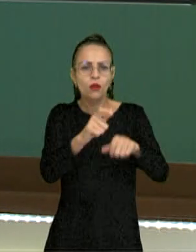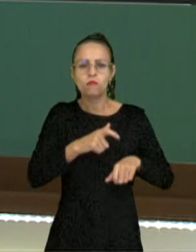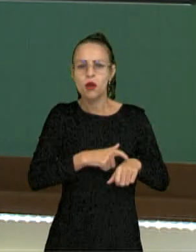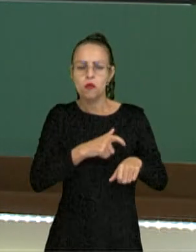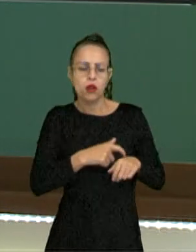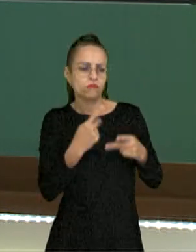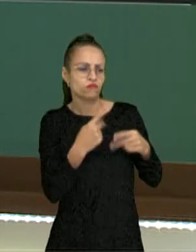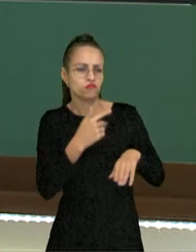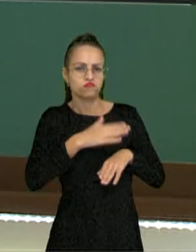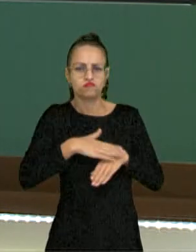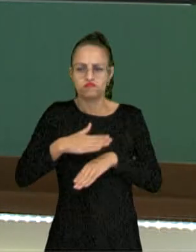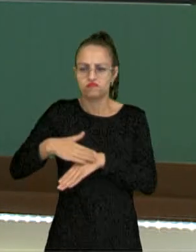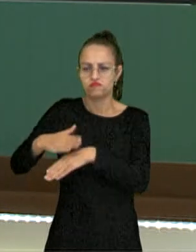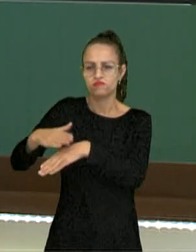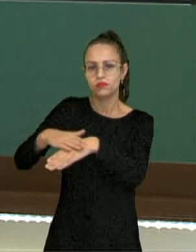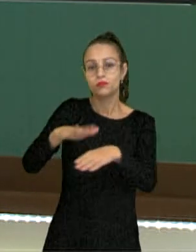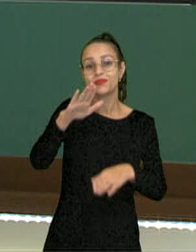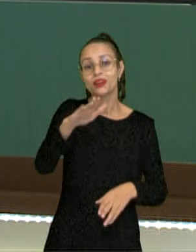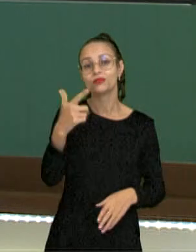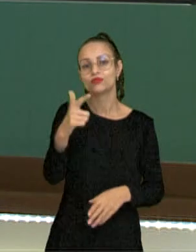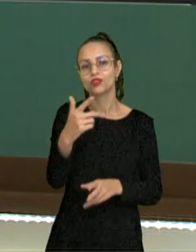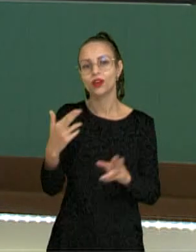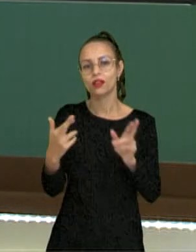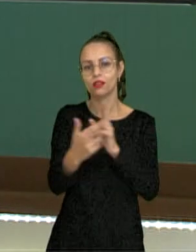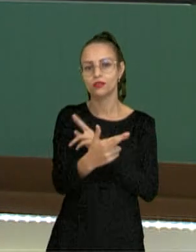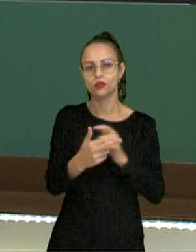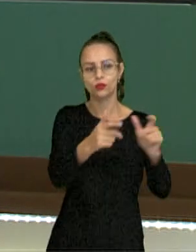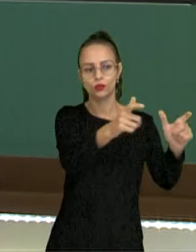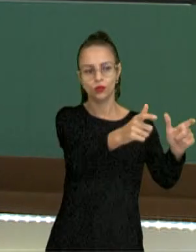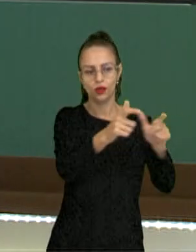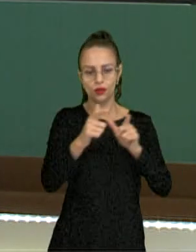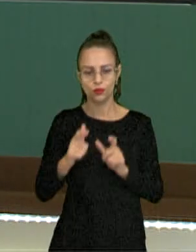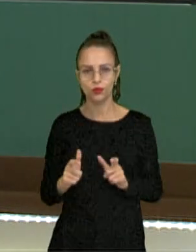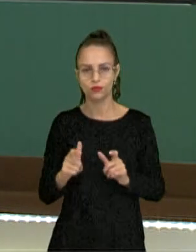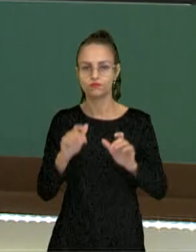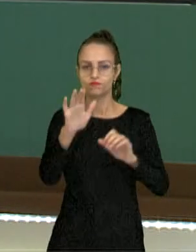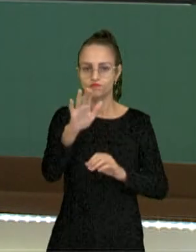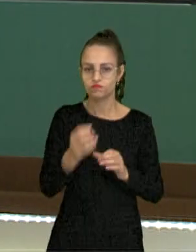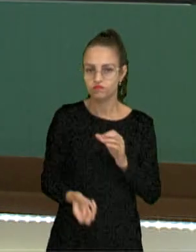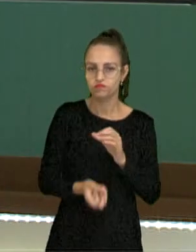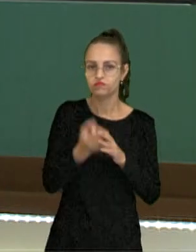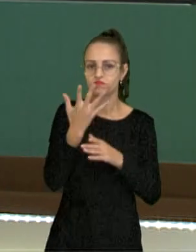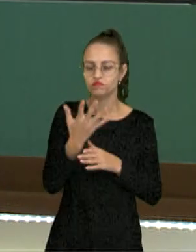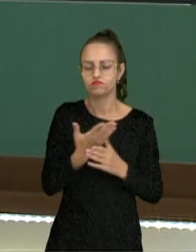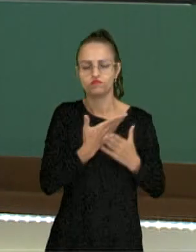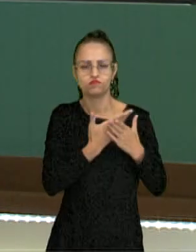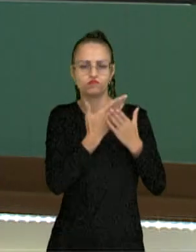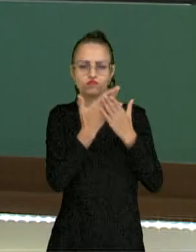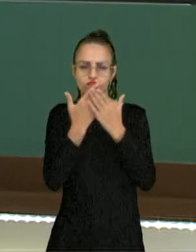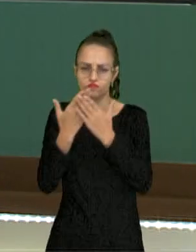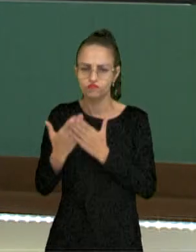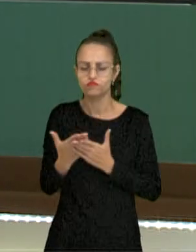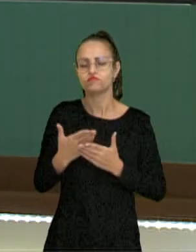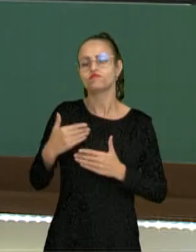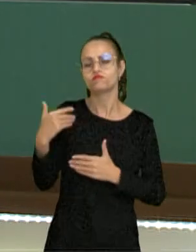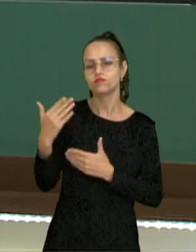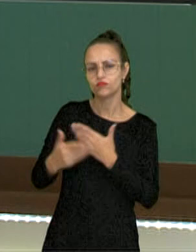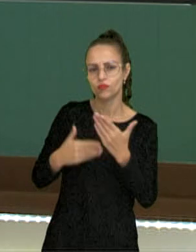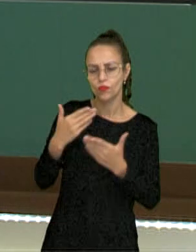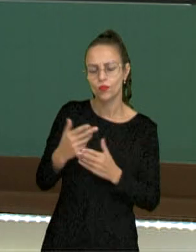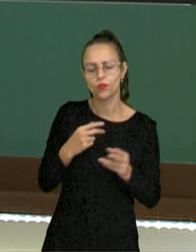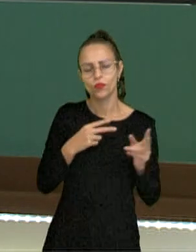alguma maneira, mas não existia uma relação entre um lugar e outro. E com a criação, né, com os estudos que foram desenvolvidos